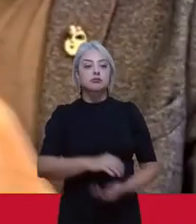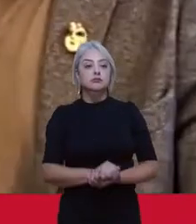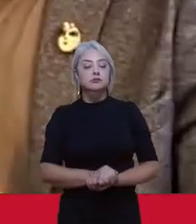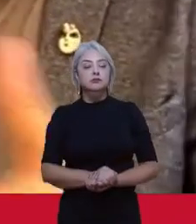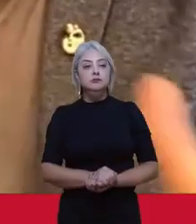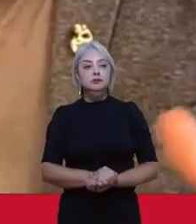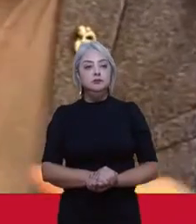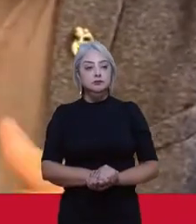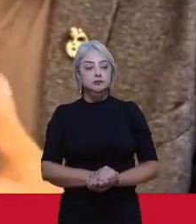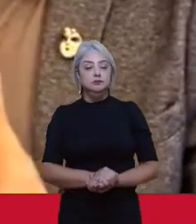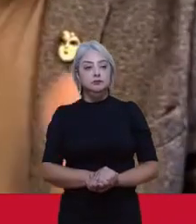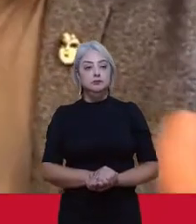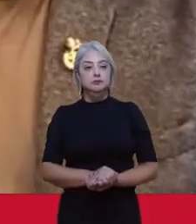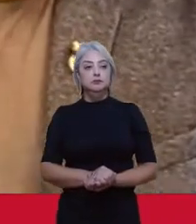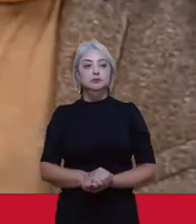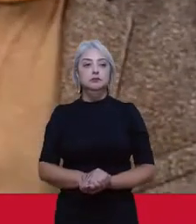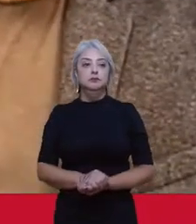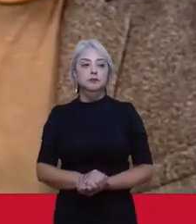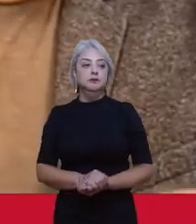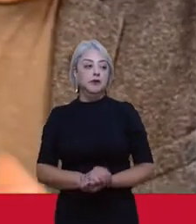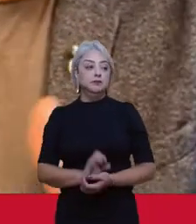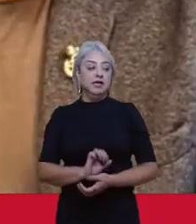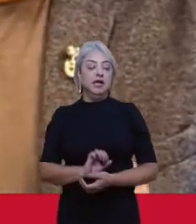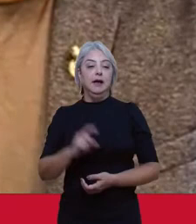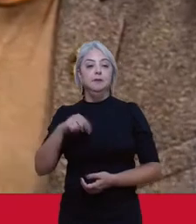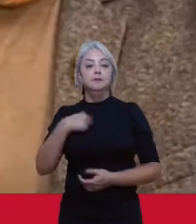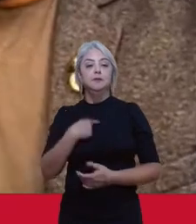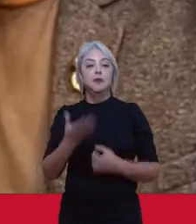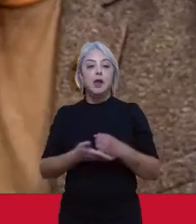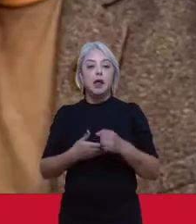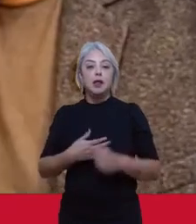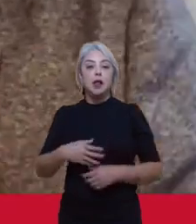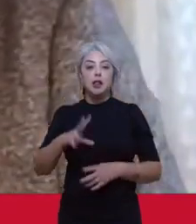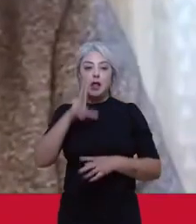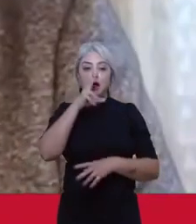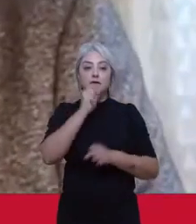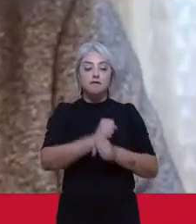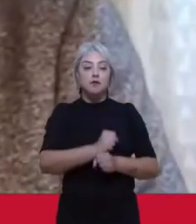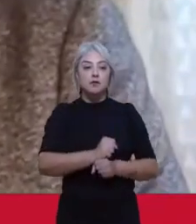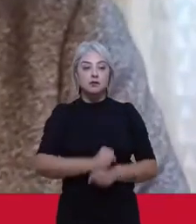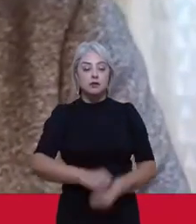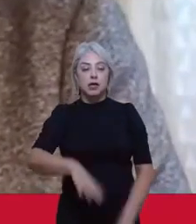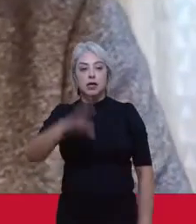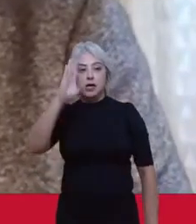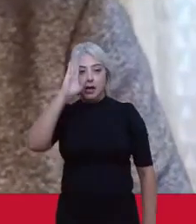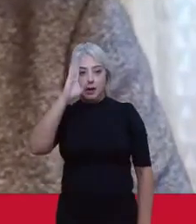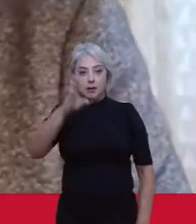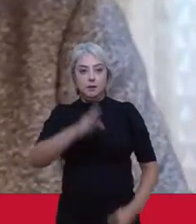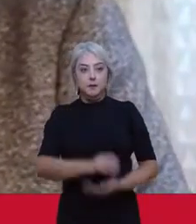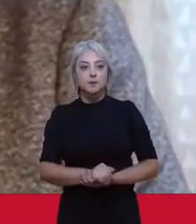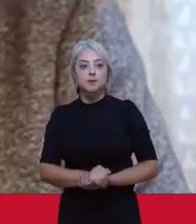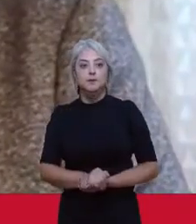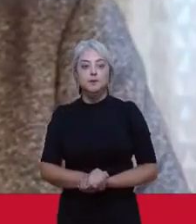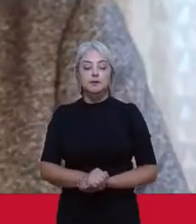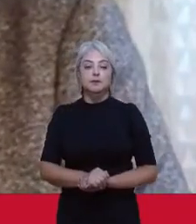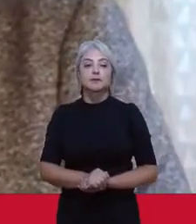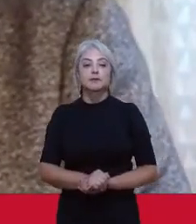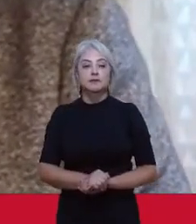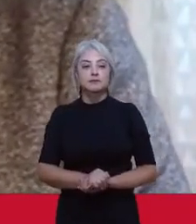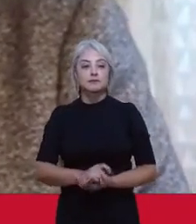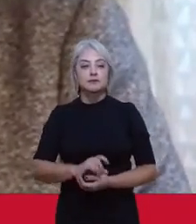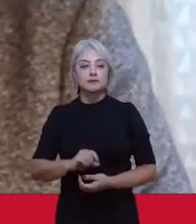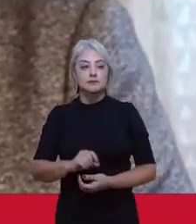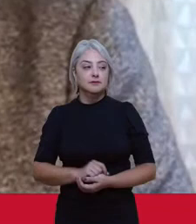do baixo oficialato das forças militares, né? Então era uma figura nostálgica da ditadura militar que não encontrava muito eco no